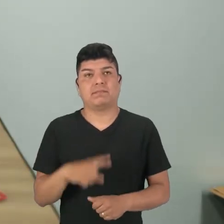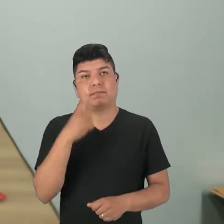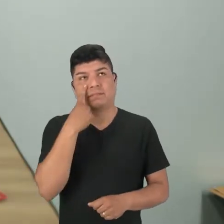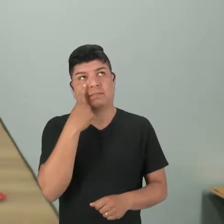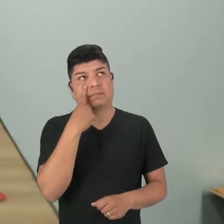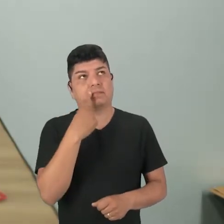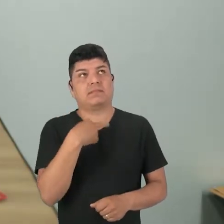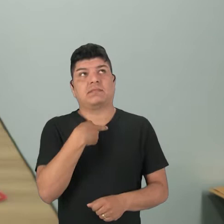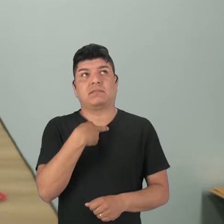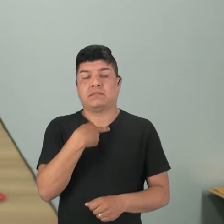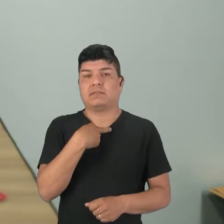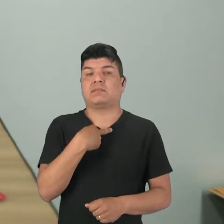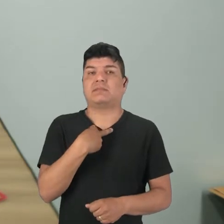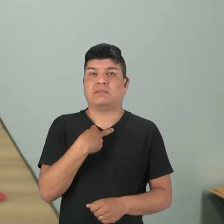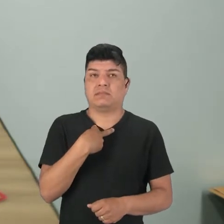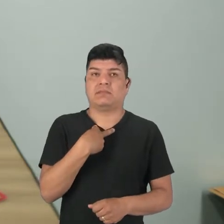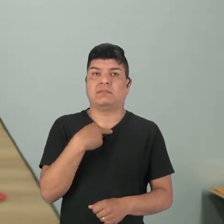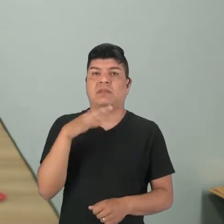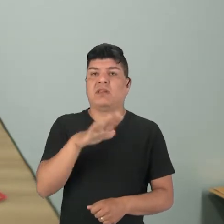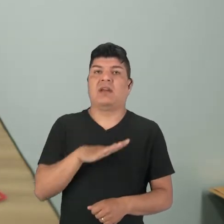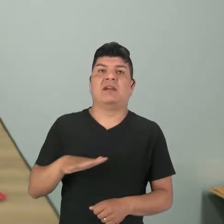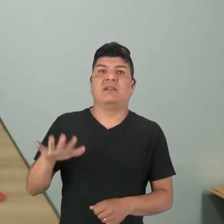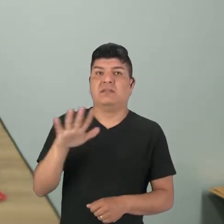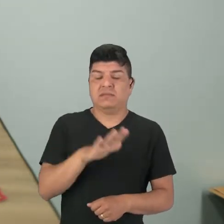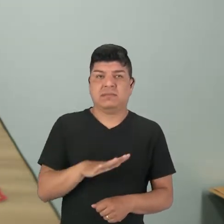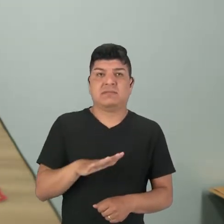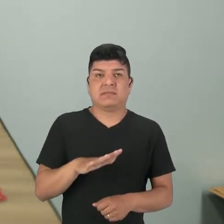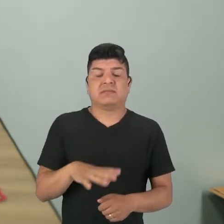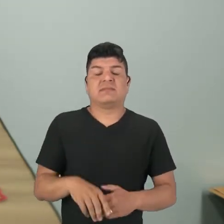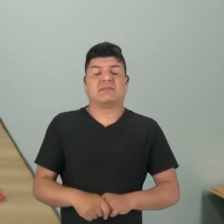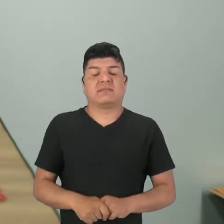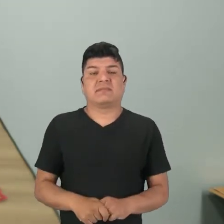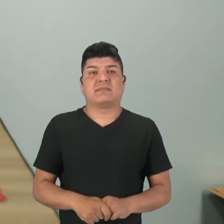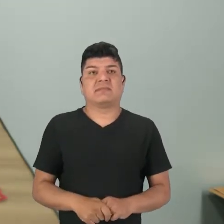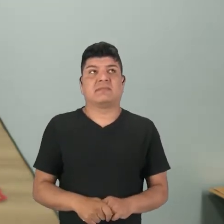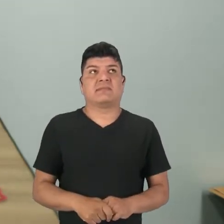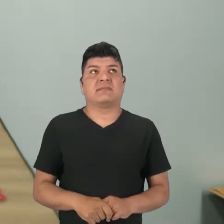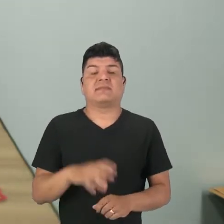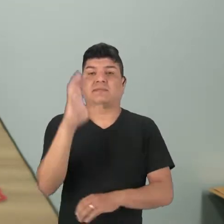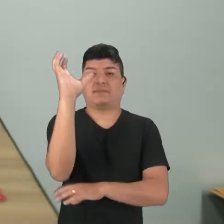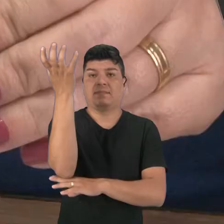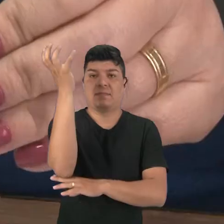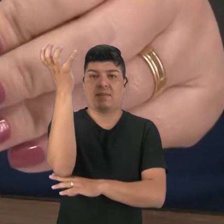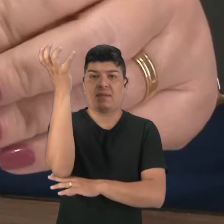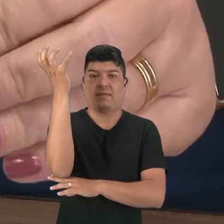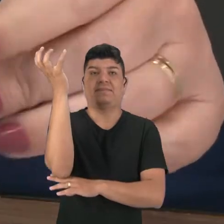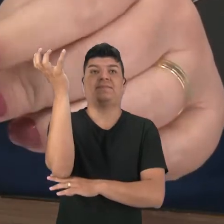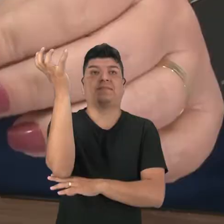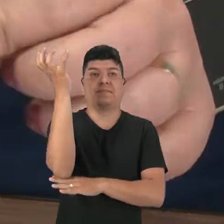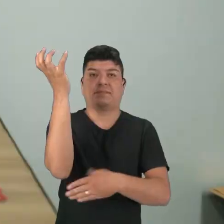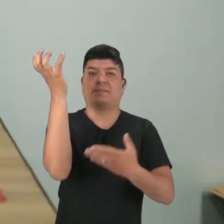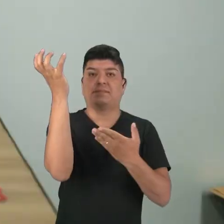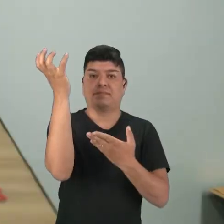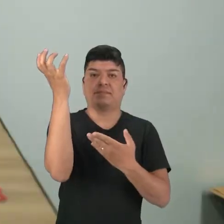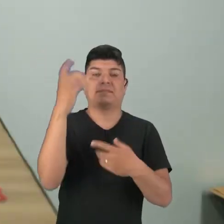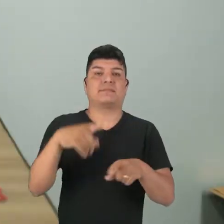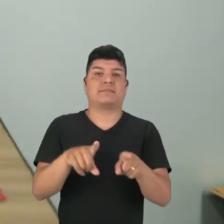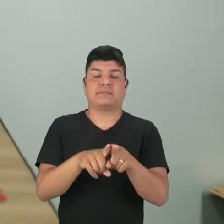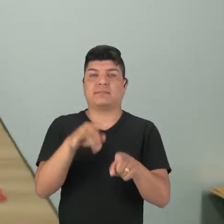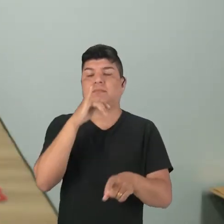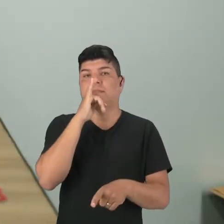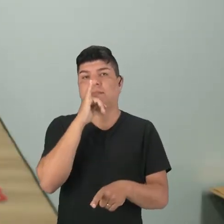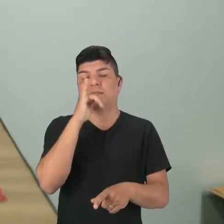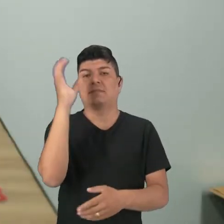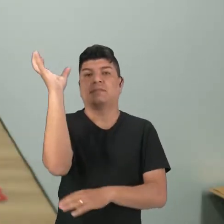tem ocupando aqui um espaço. As árvores também, né, são